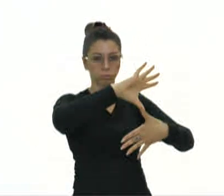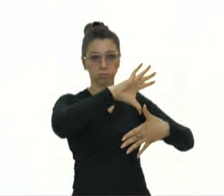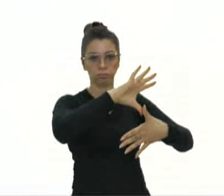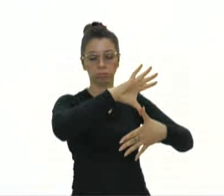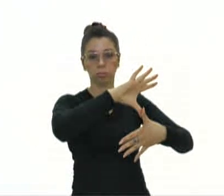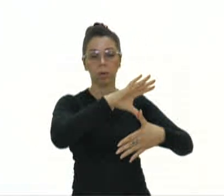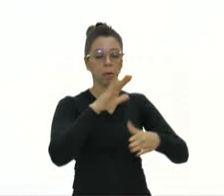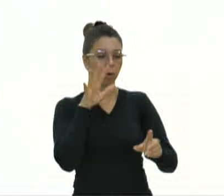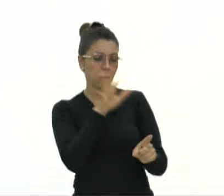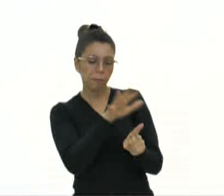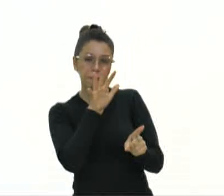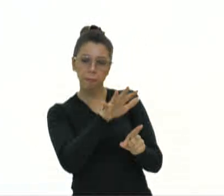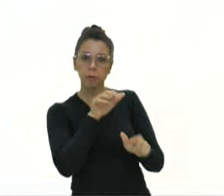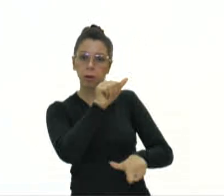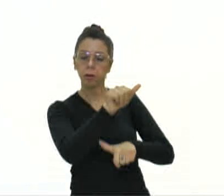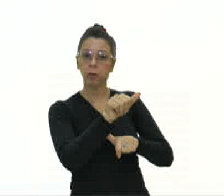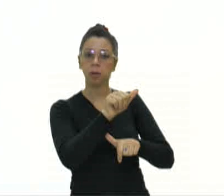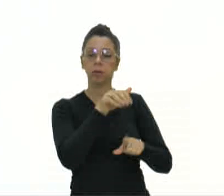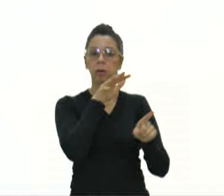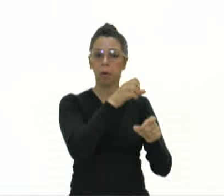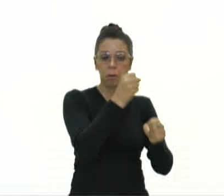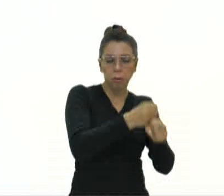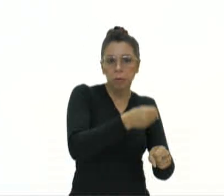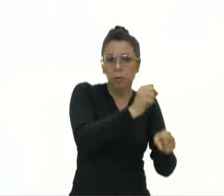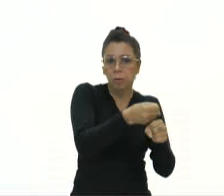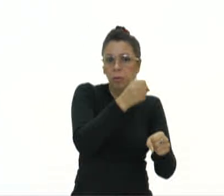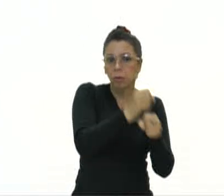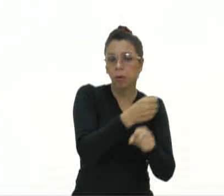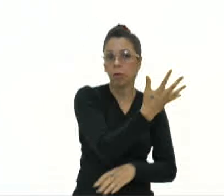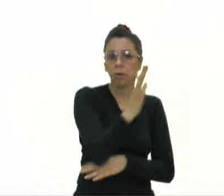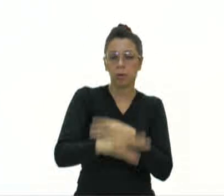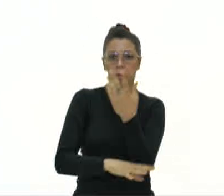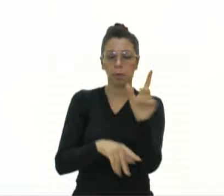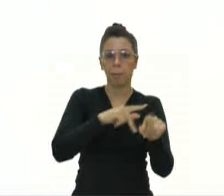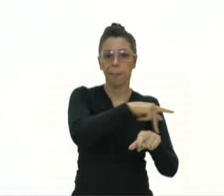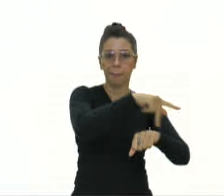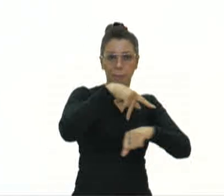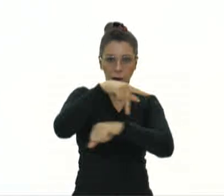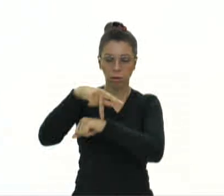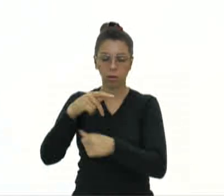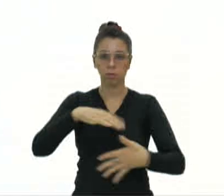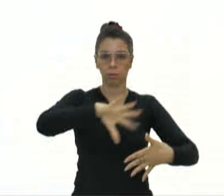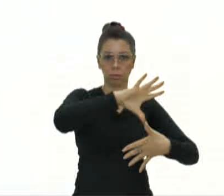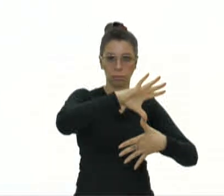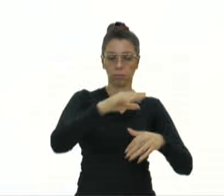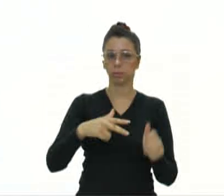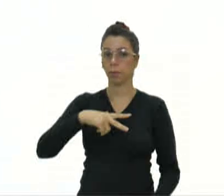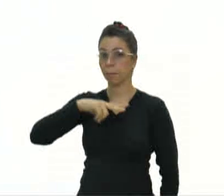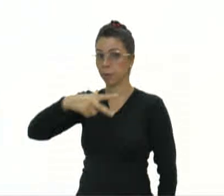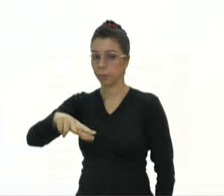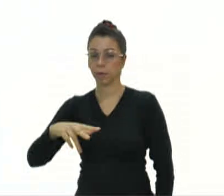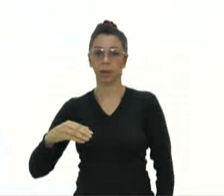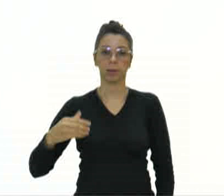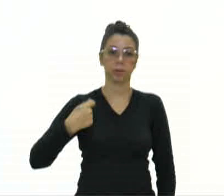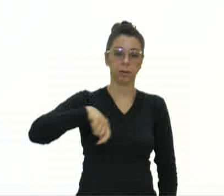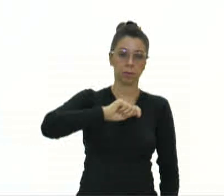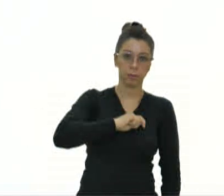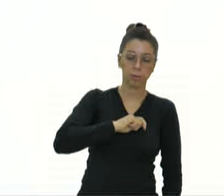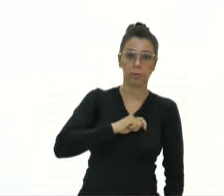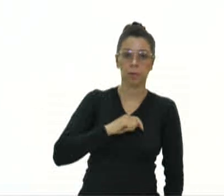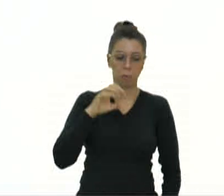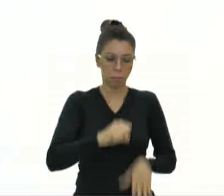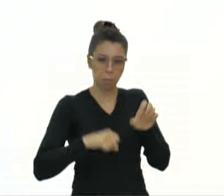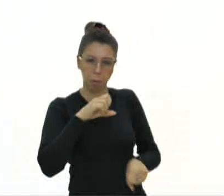na construção das paisagens dos diversos países americanos? Letra C, portugueses e espanhóis promoveram uma colonização